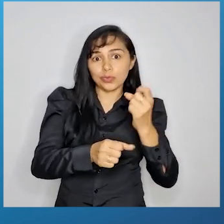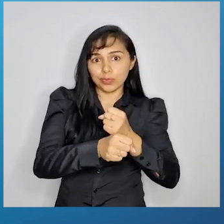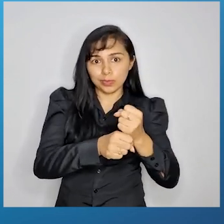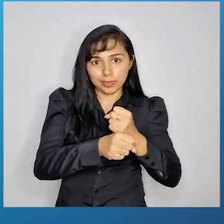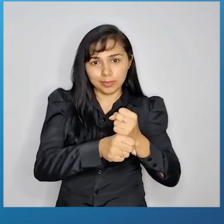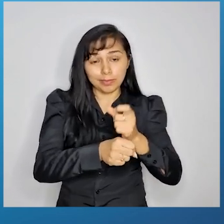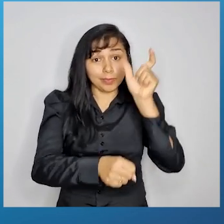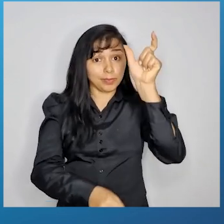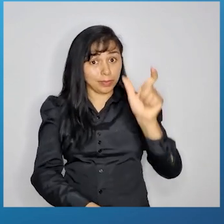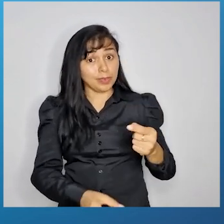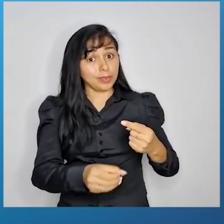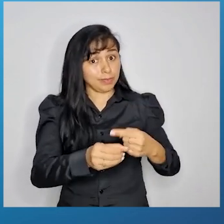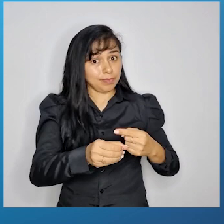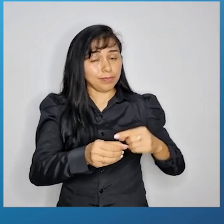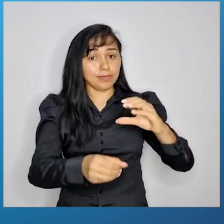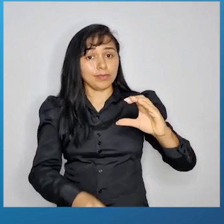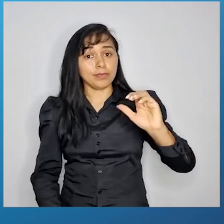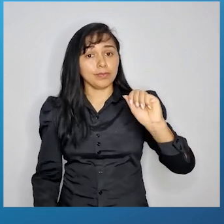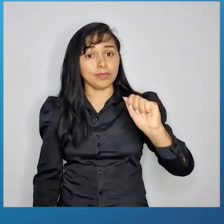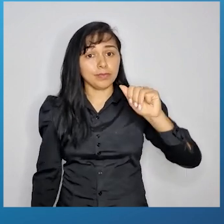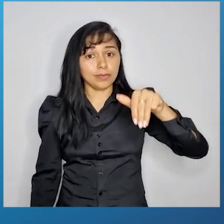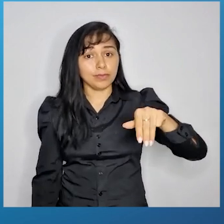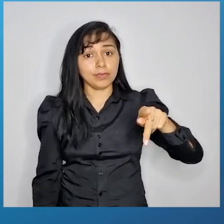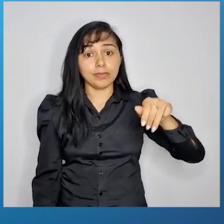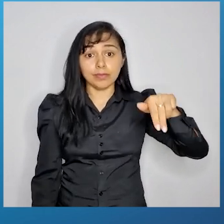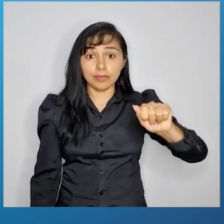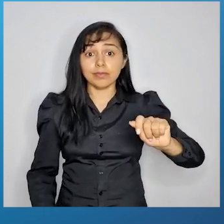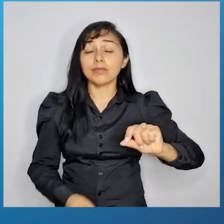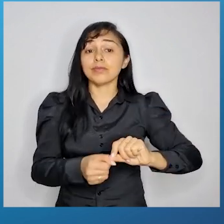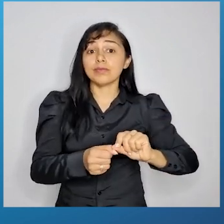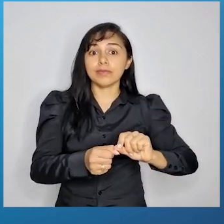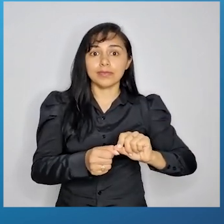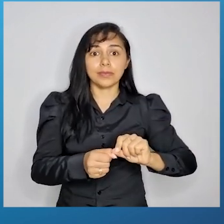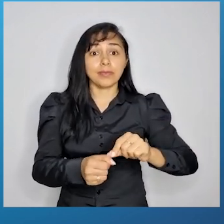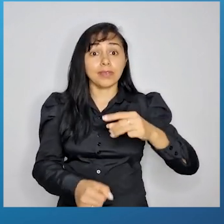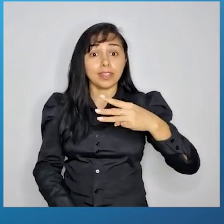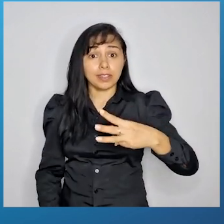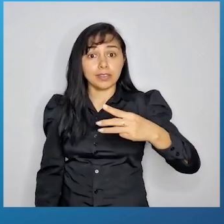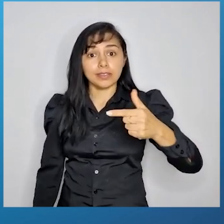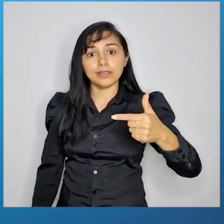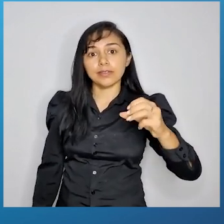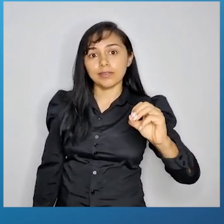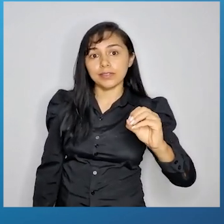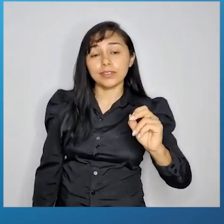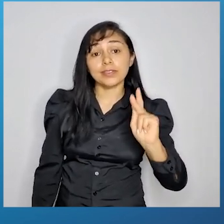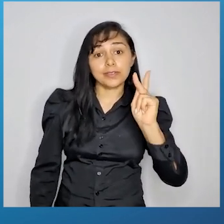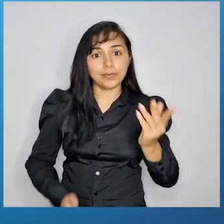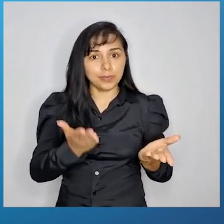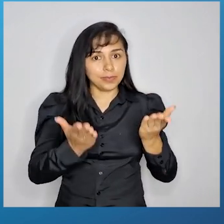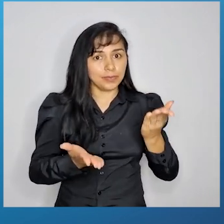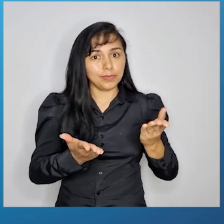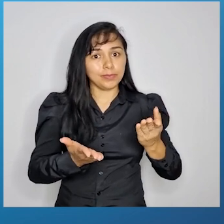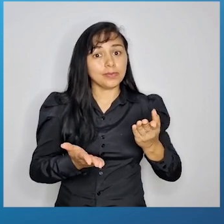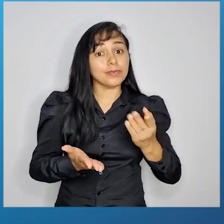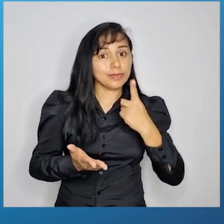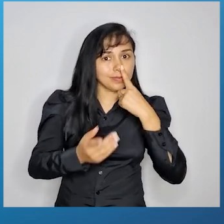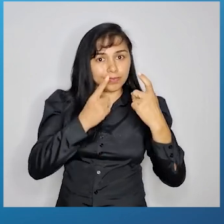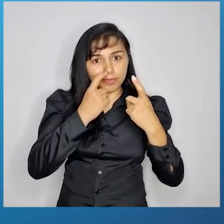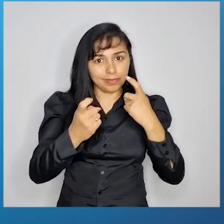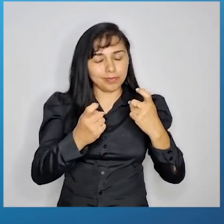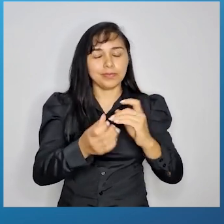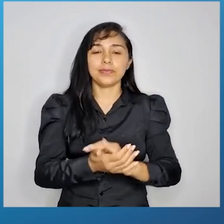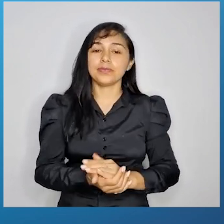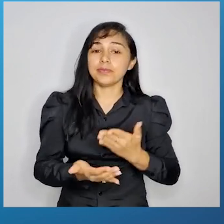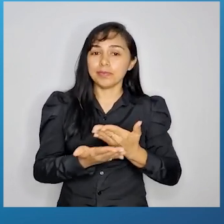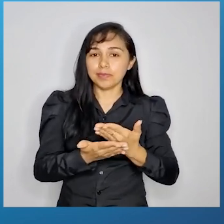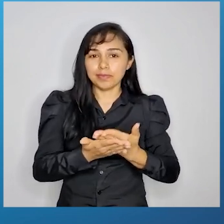Campinas produz exatamente 320 quilos de lixo. Essa foi a nossa aula